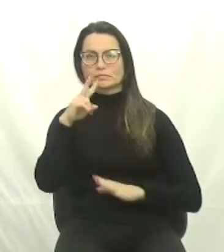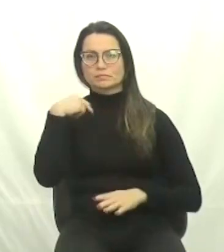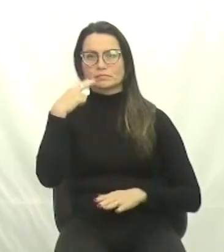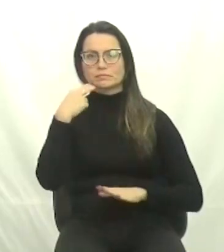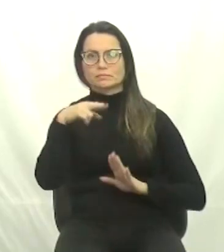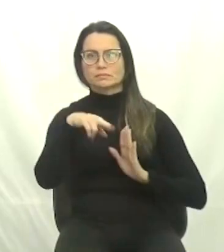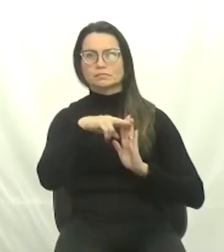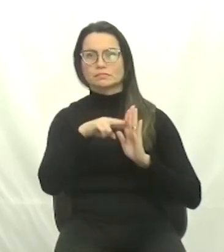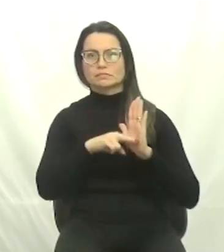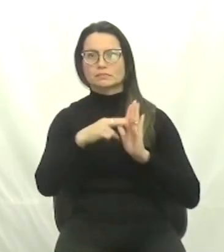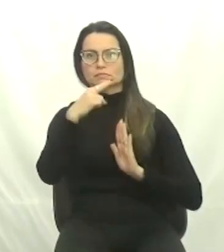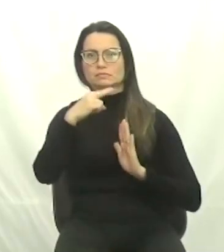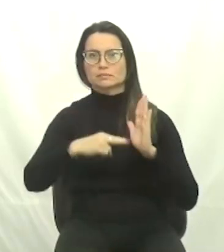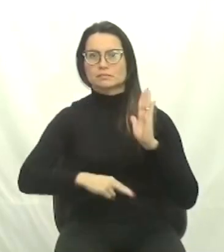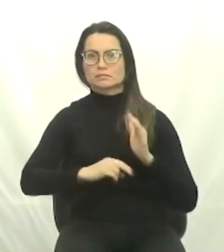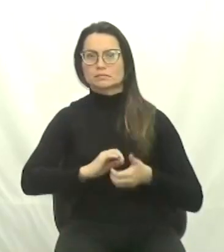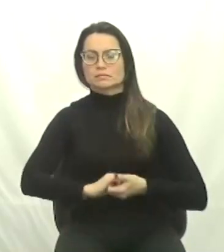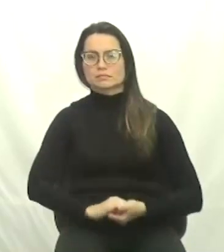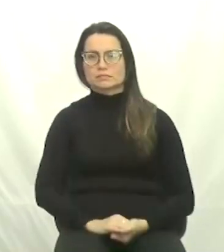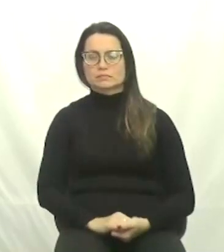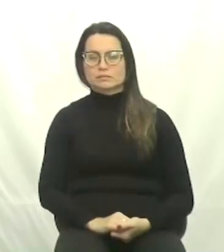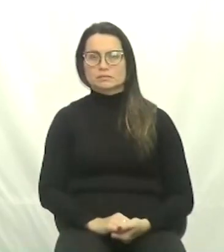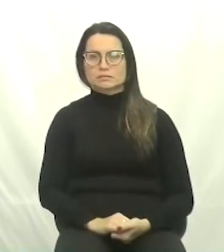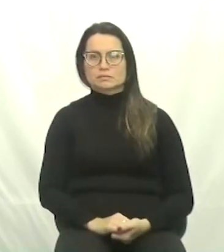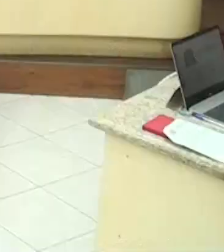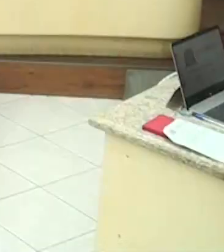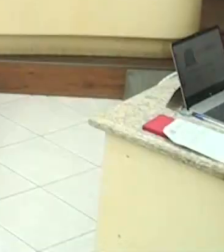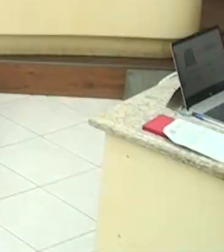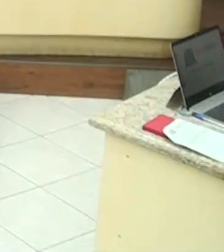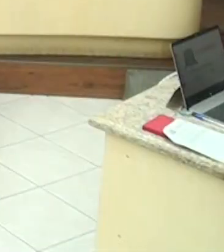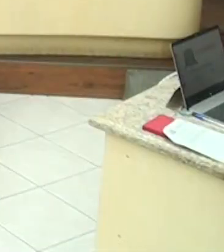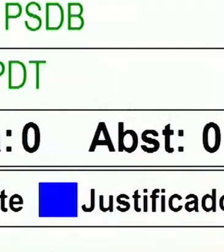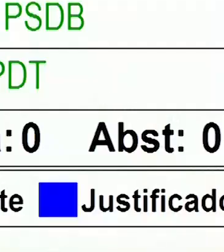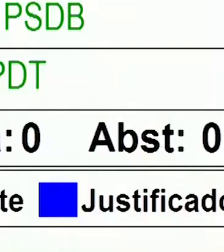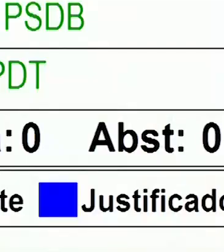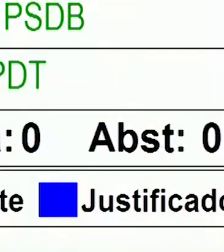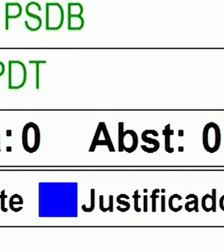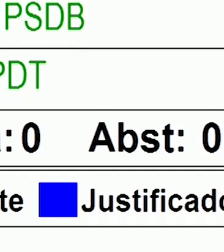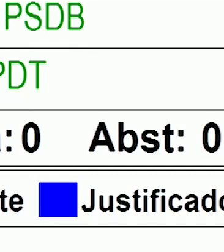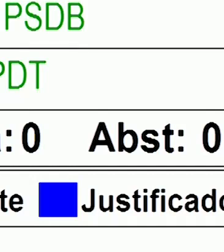senhores vereadores e vereadoras que façam a confirmação do quórum.